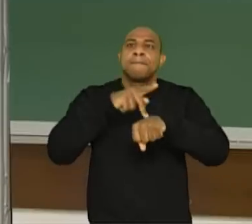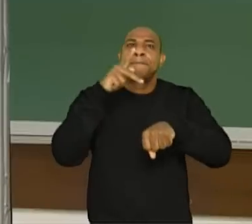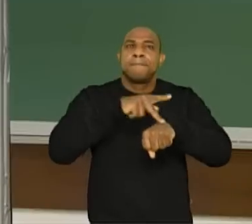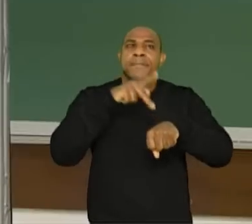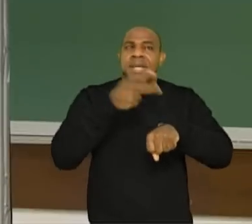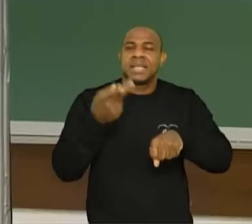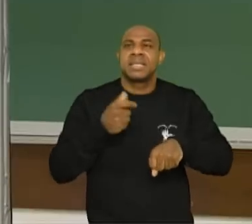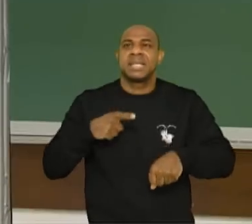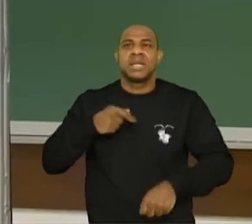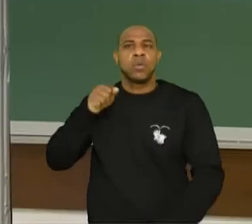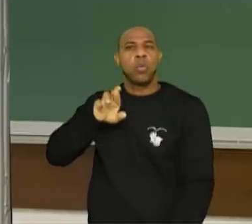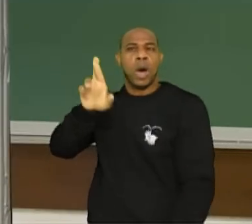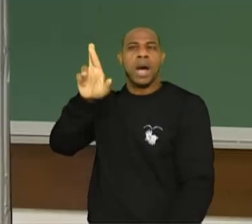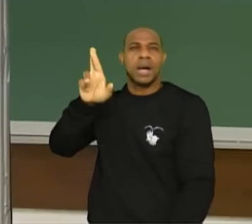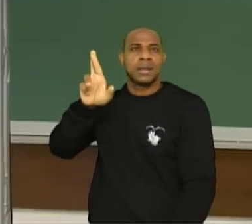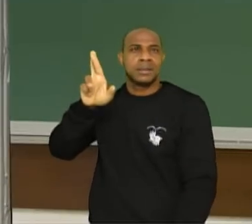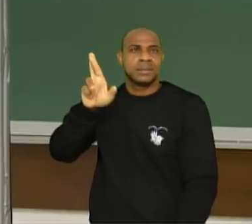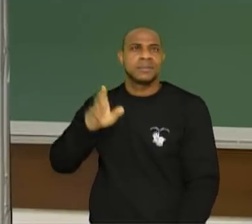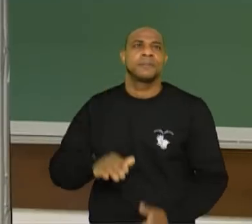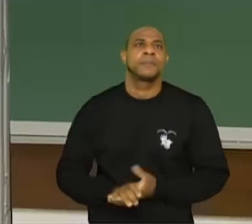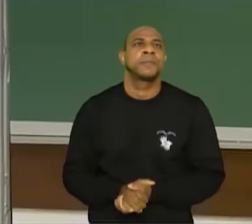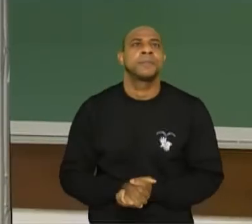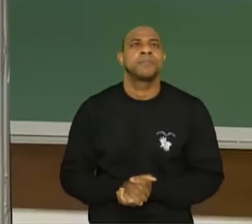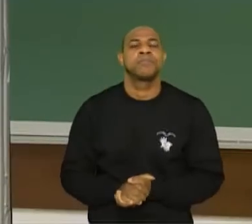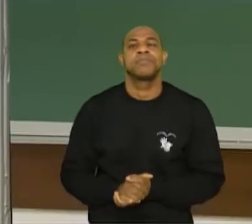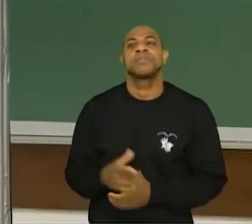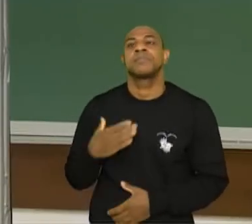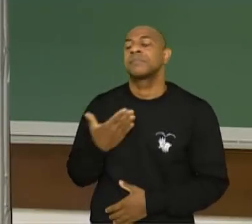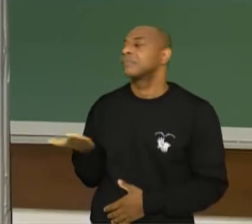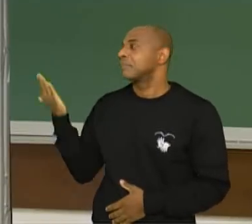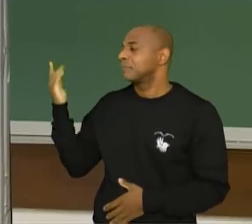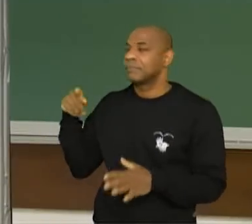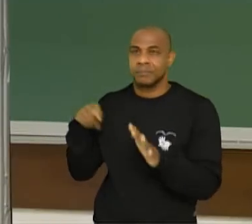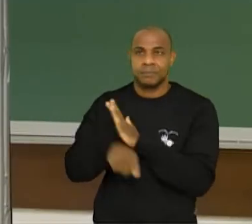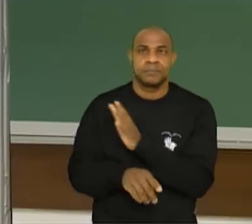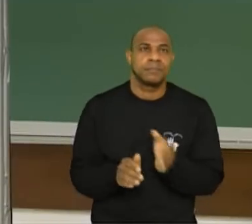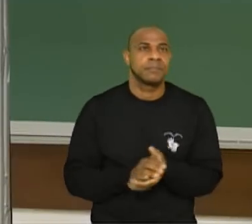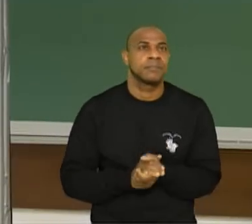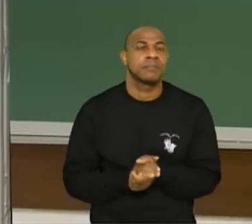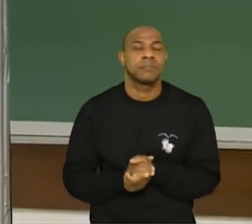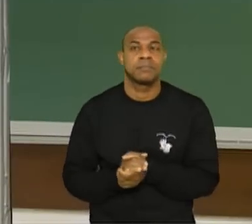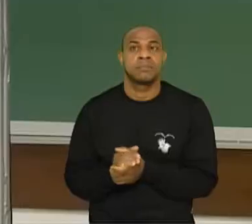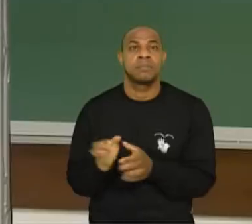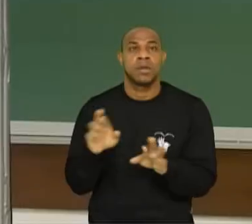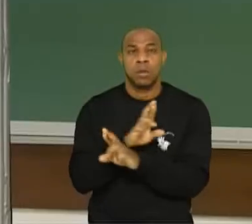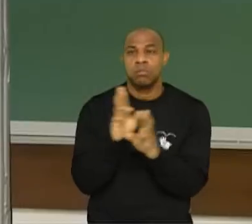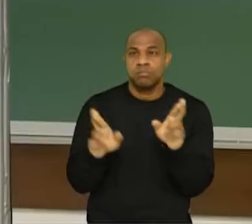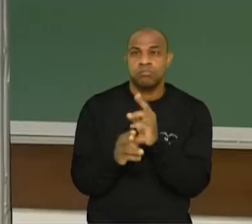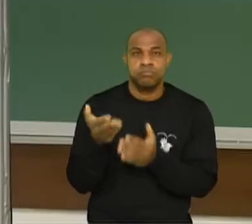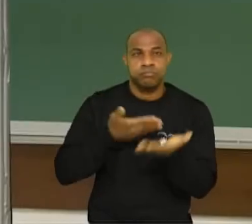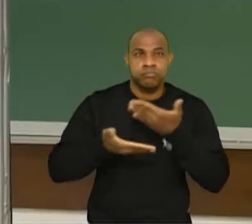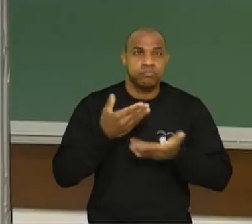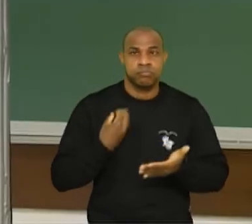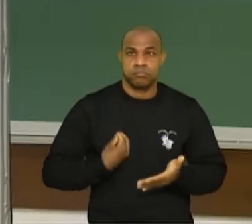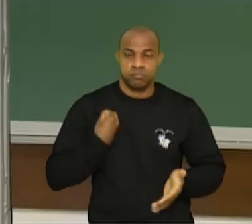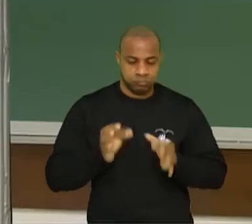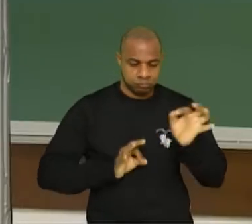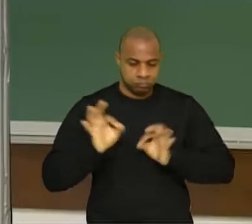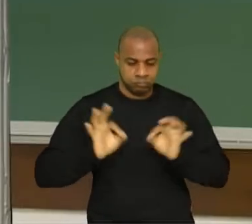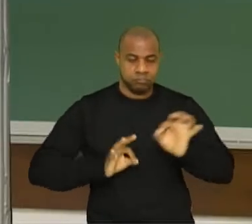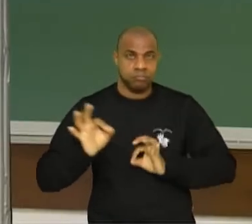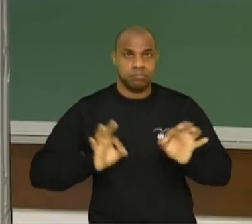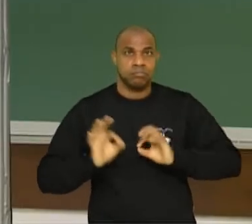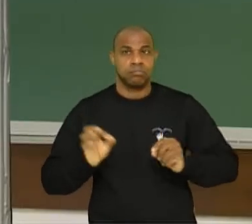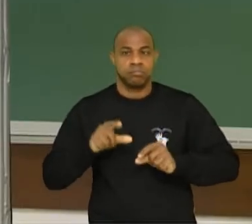o ar, né? Enfim. Vamos a um novo quiz aqui, gente. Em relação aos níveis de organização dos seres vivos, assinale